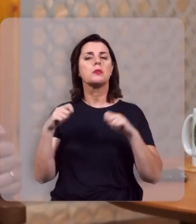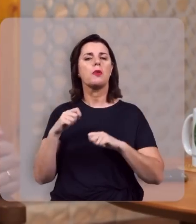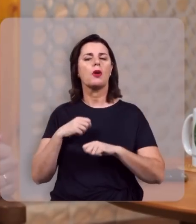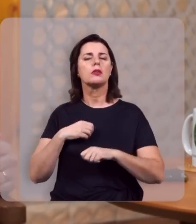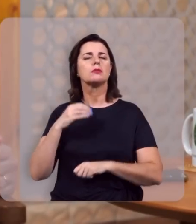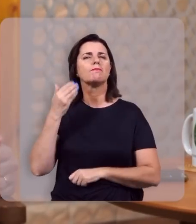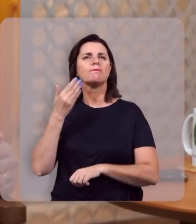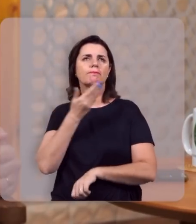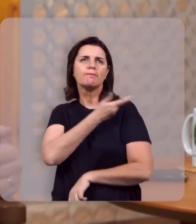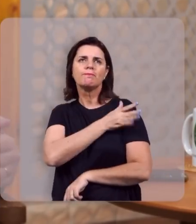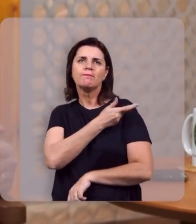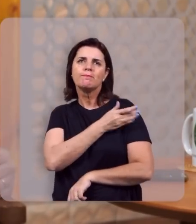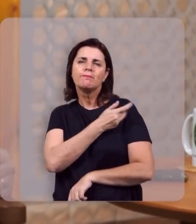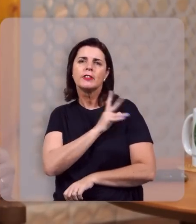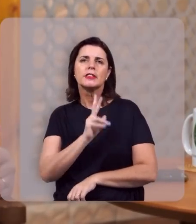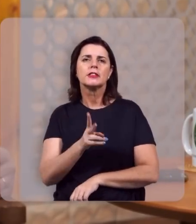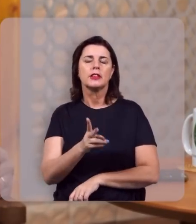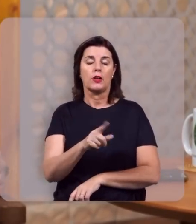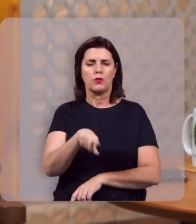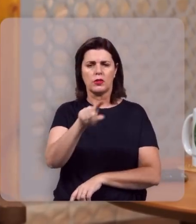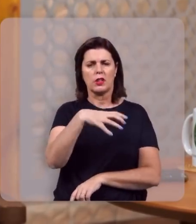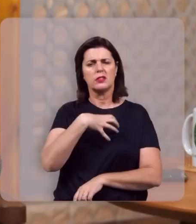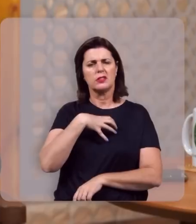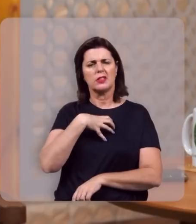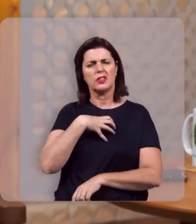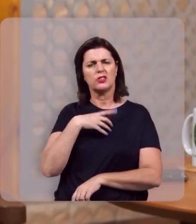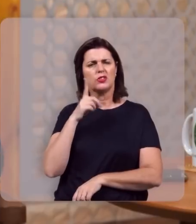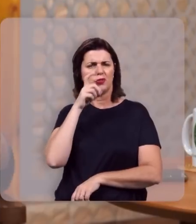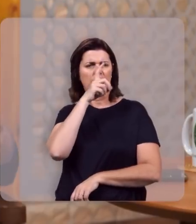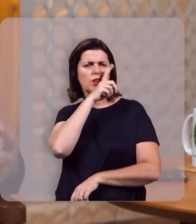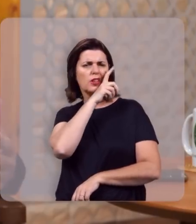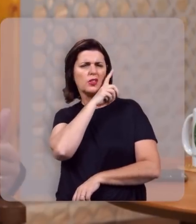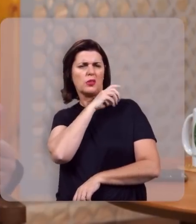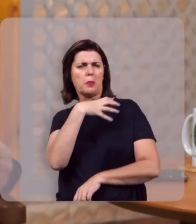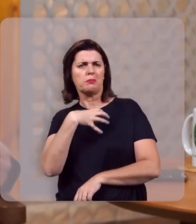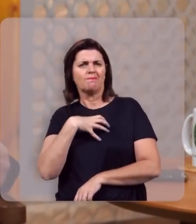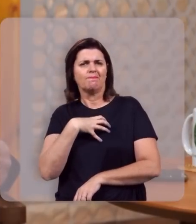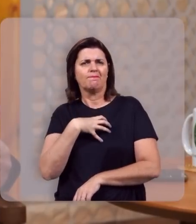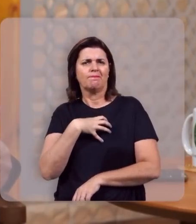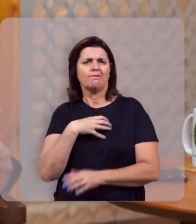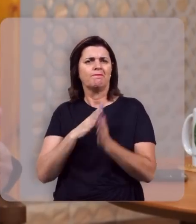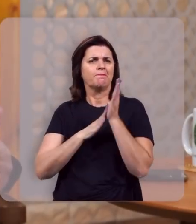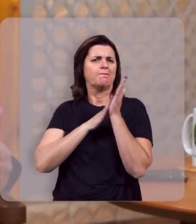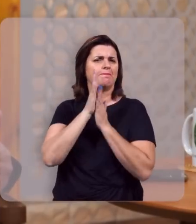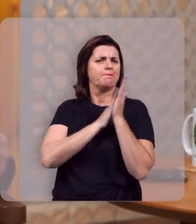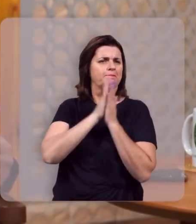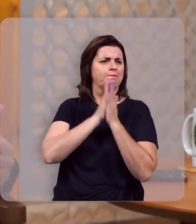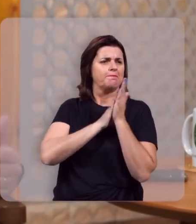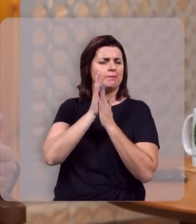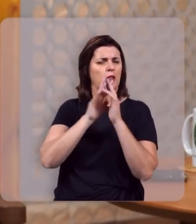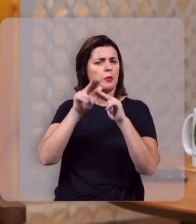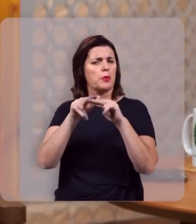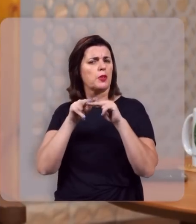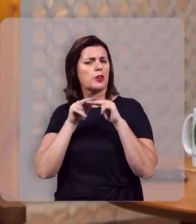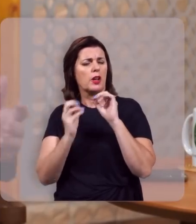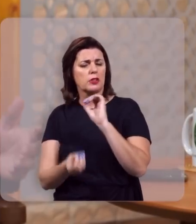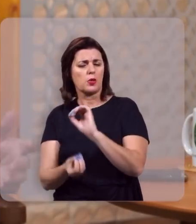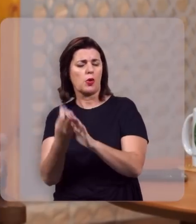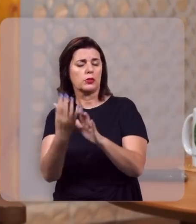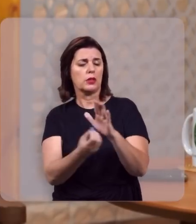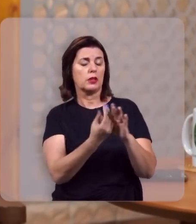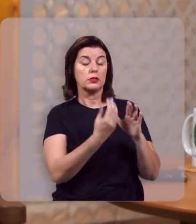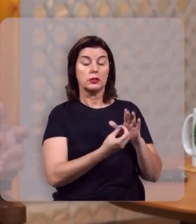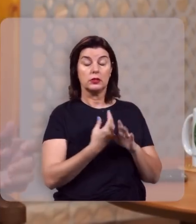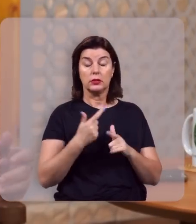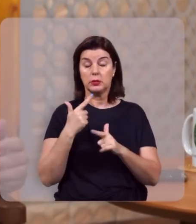nós possamos exercitar isso. E se você tem sentido dificuldade, você tem se sentido ansioso por